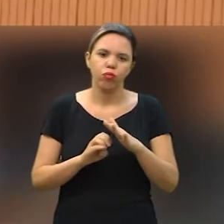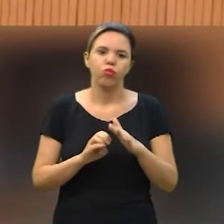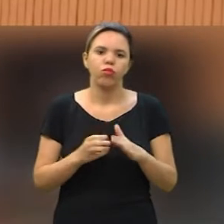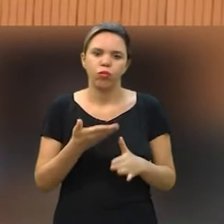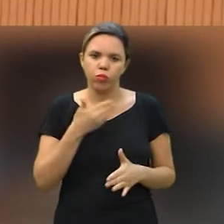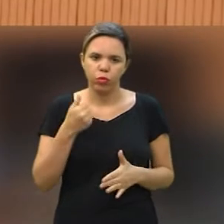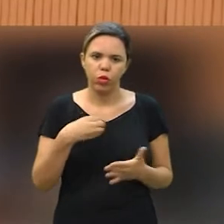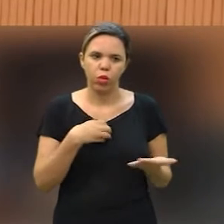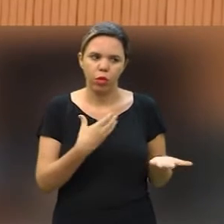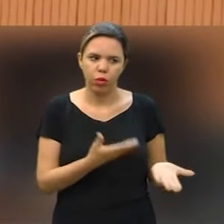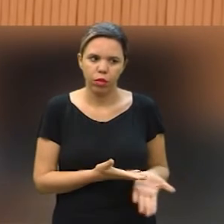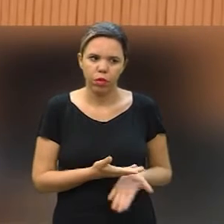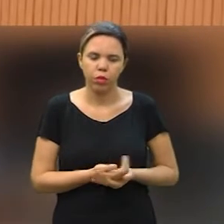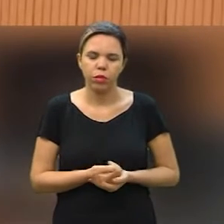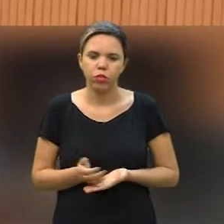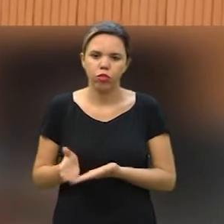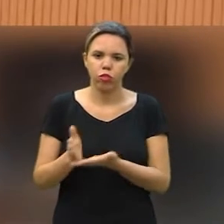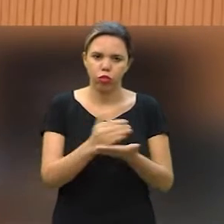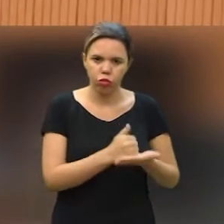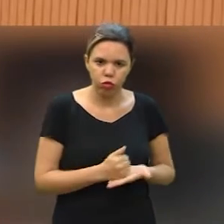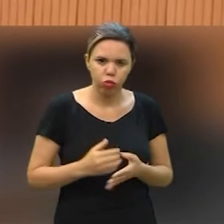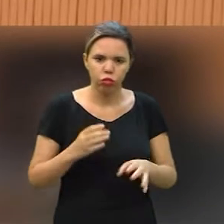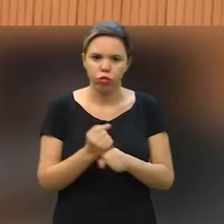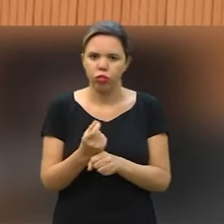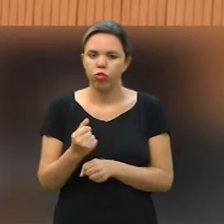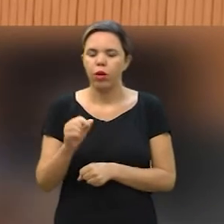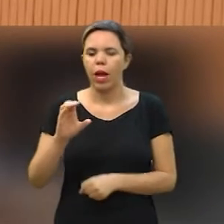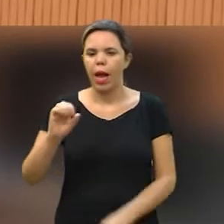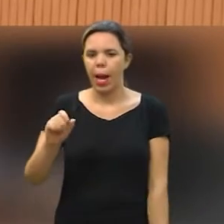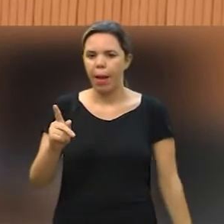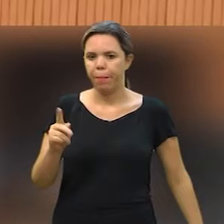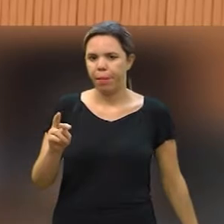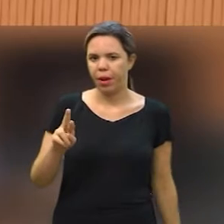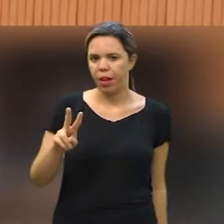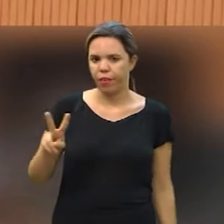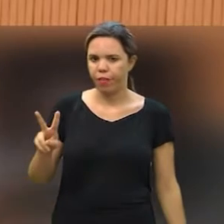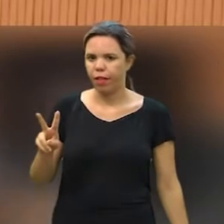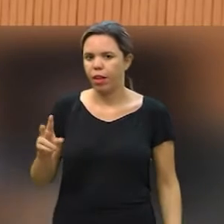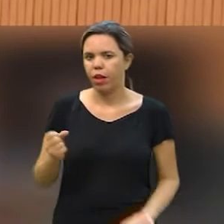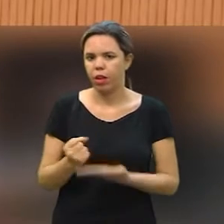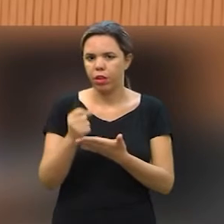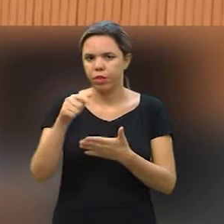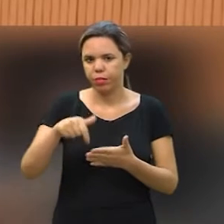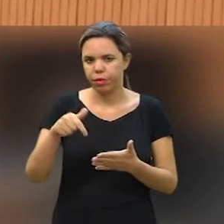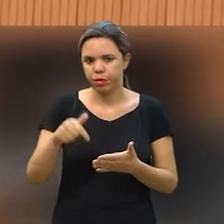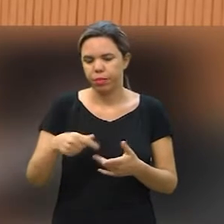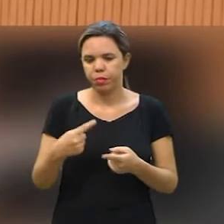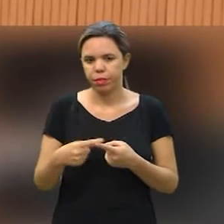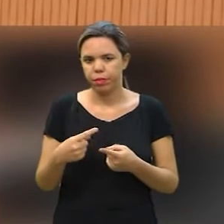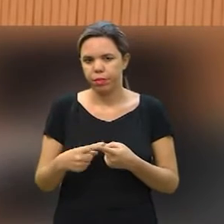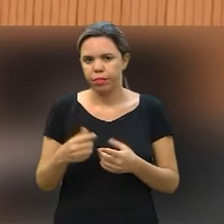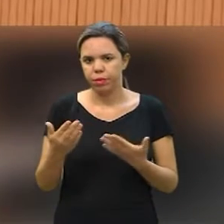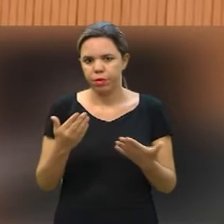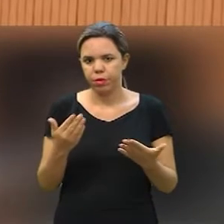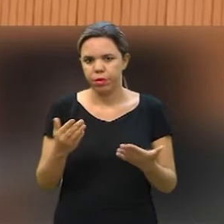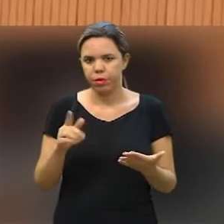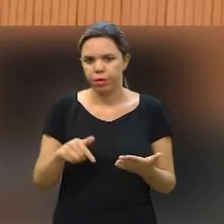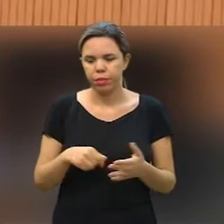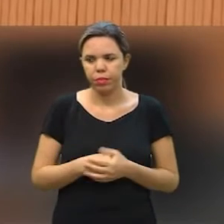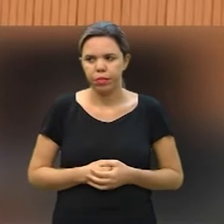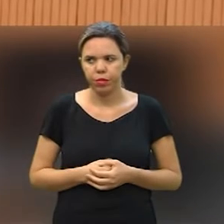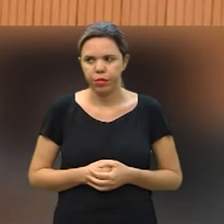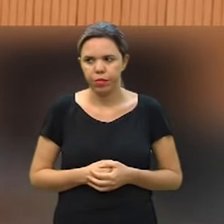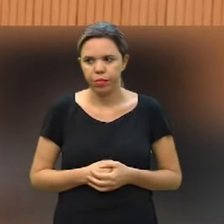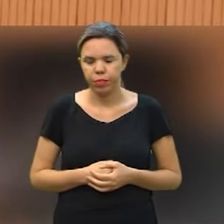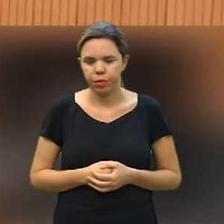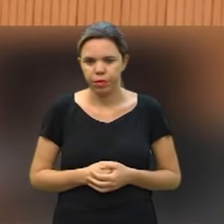patronal melhora a situação de arrecadação financeira do Camprev, contribui também aqui porque ele deduz